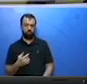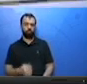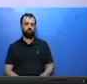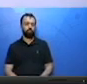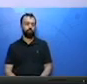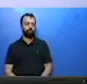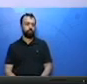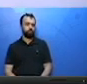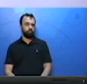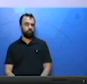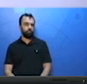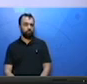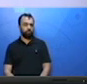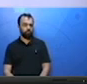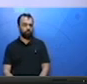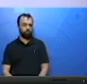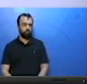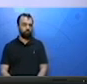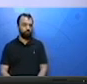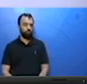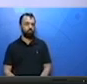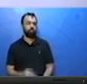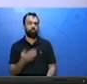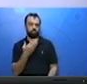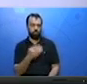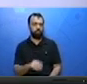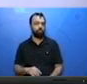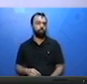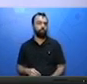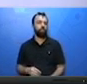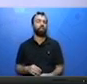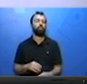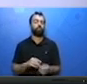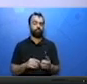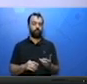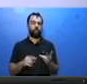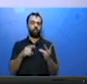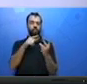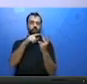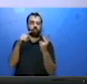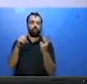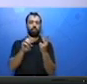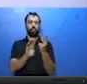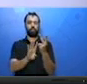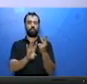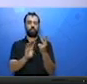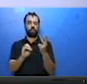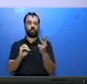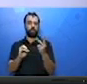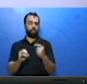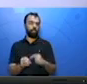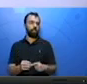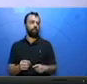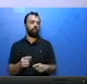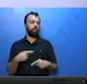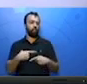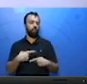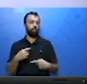mesma coisa. Agora esse que está aqui, coloco aqui. Cancelo esse 2 com esse 2.